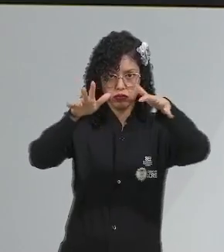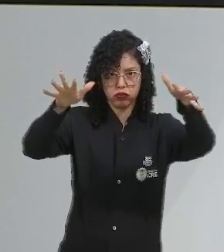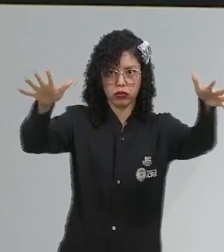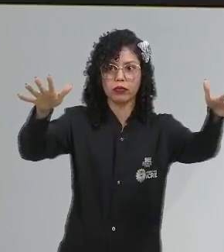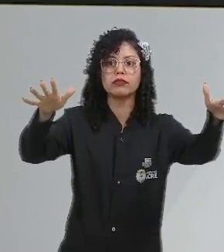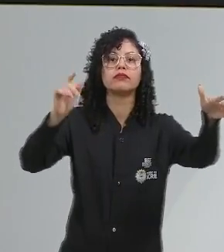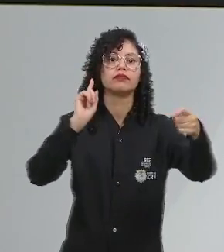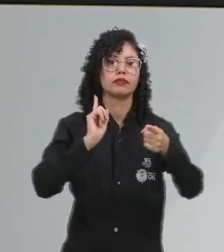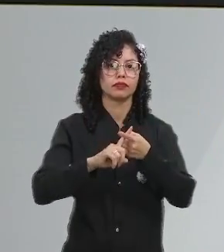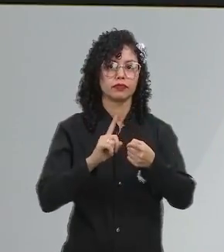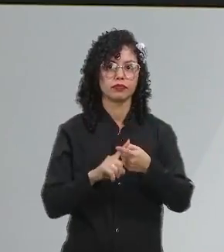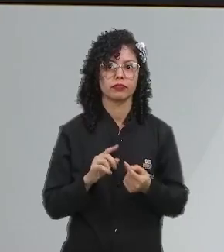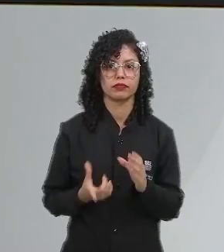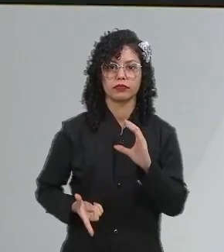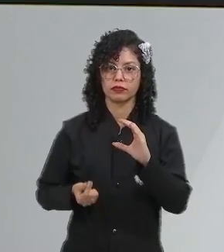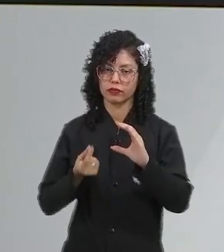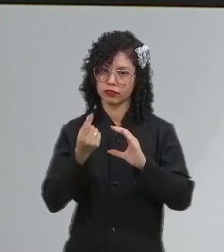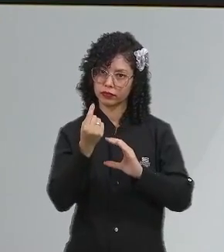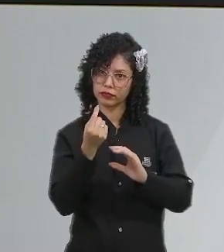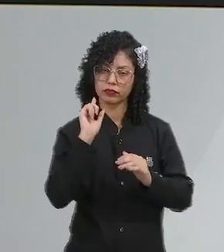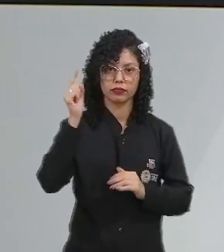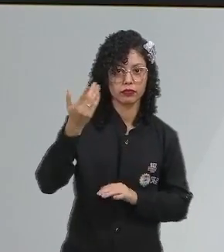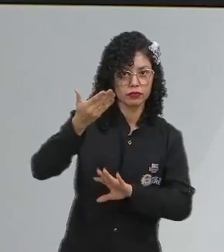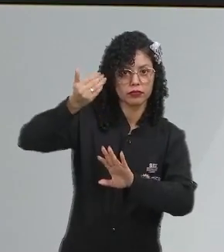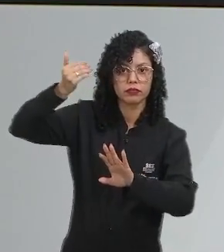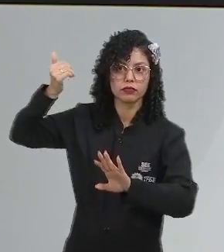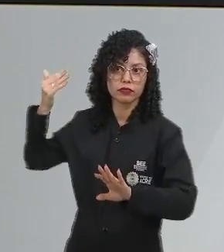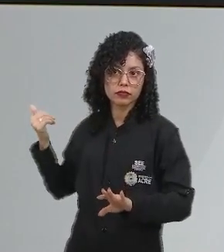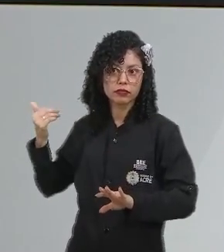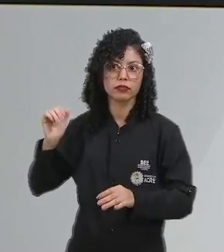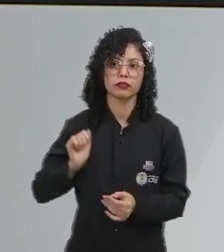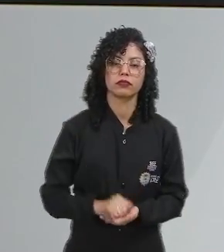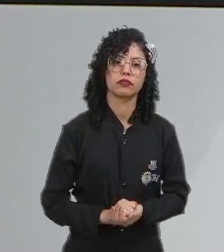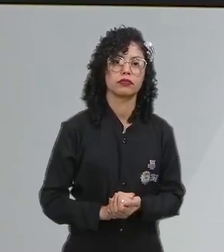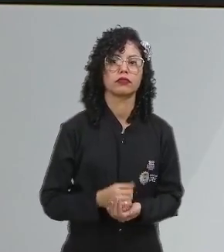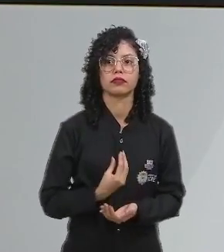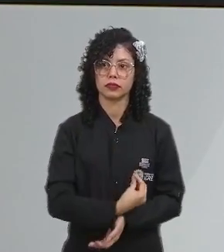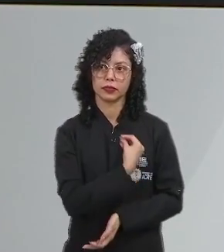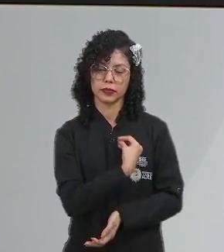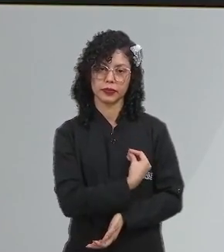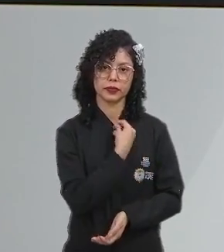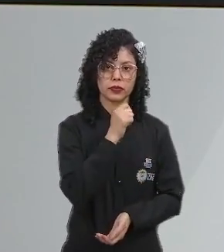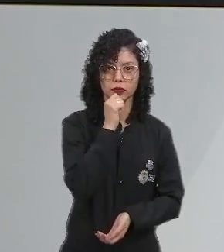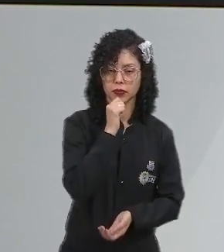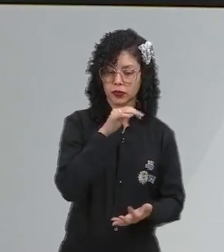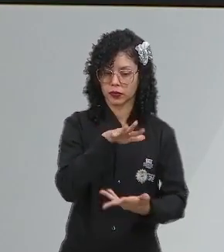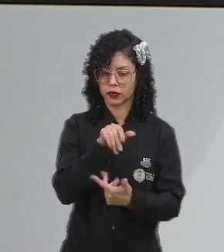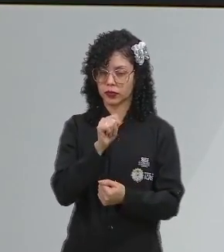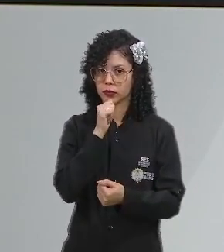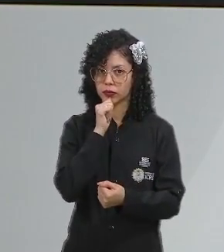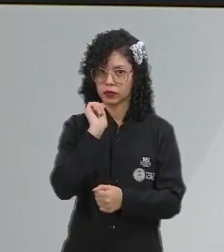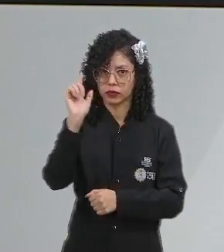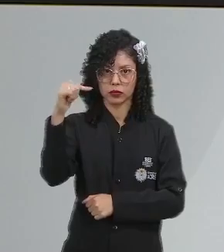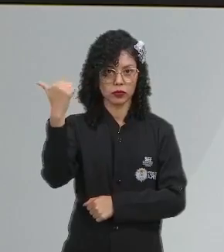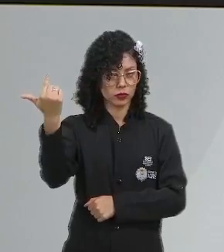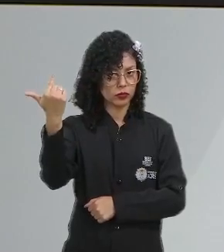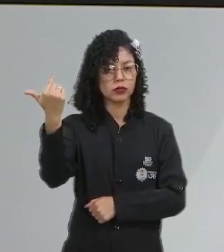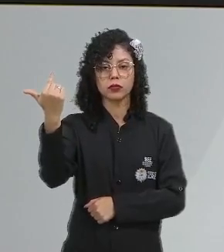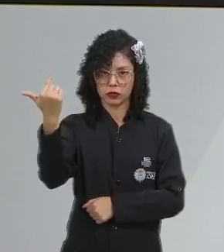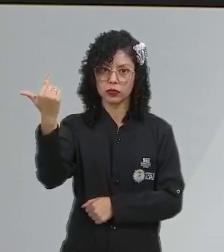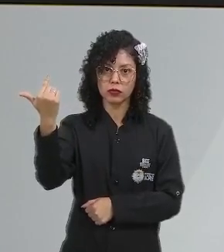todo, porque o capitalismo, naquela época, né, estava mais presente no mundo do que uma outra